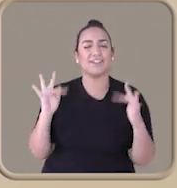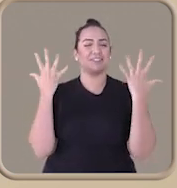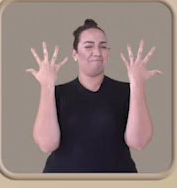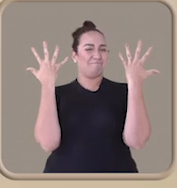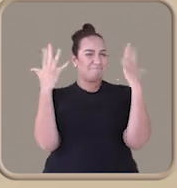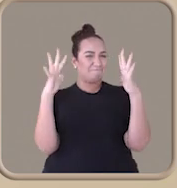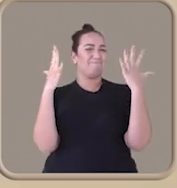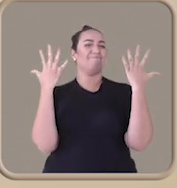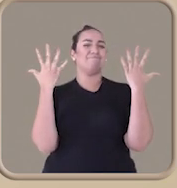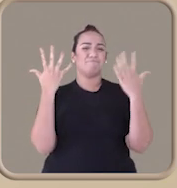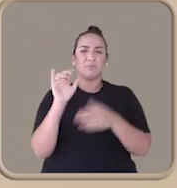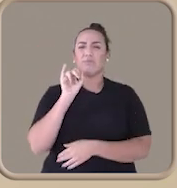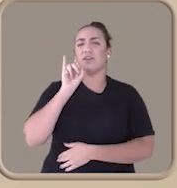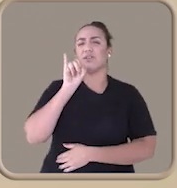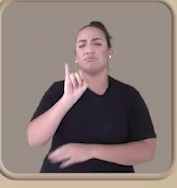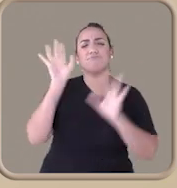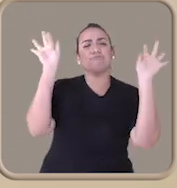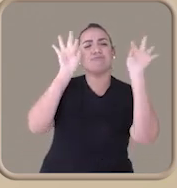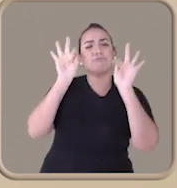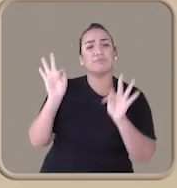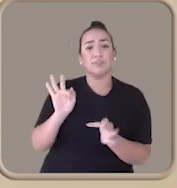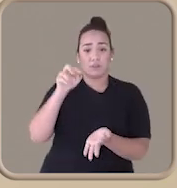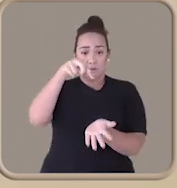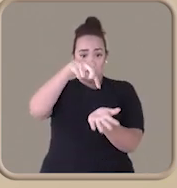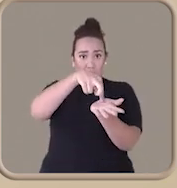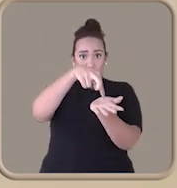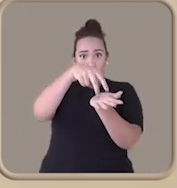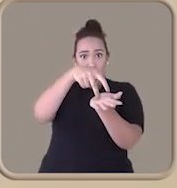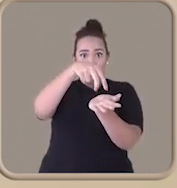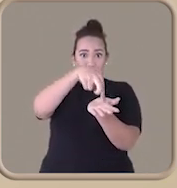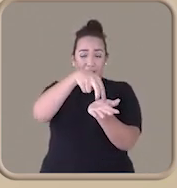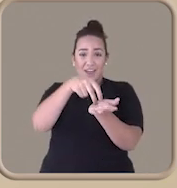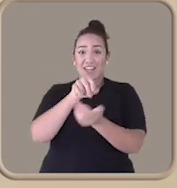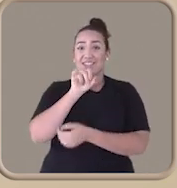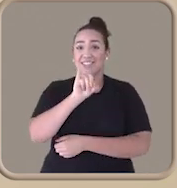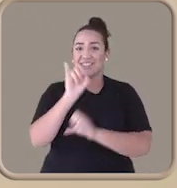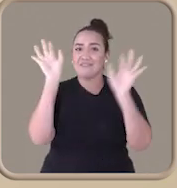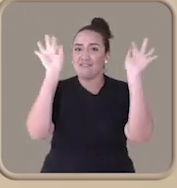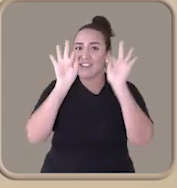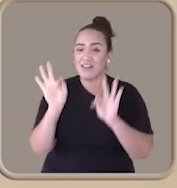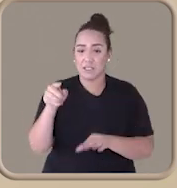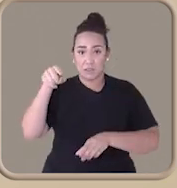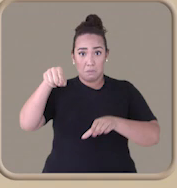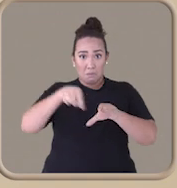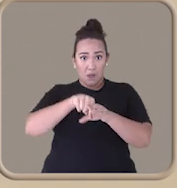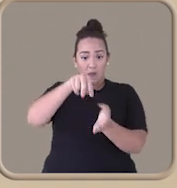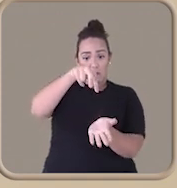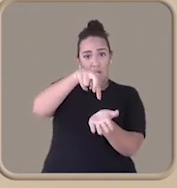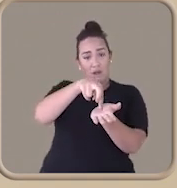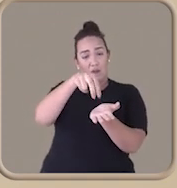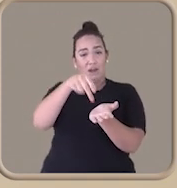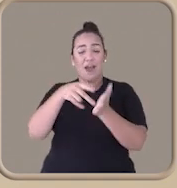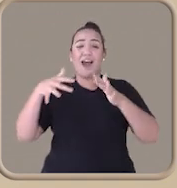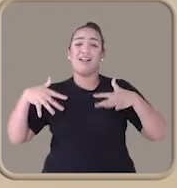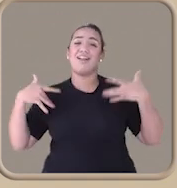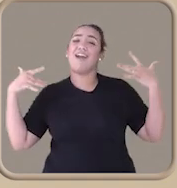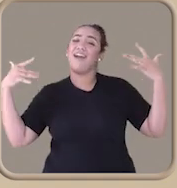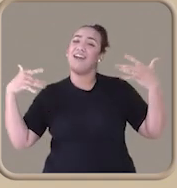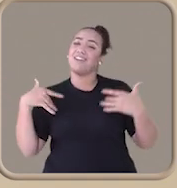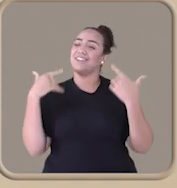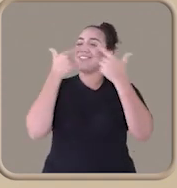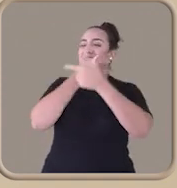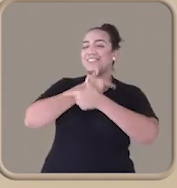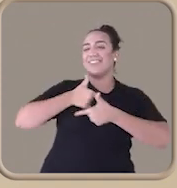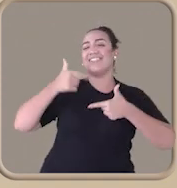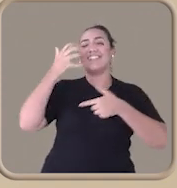está feliz bate palmas. Quem está feliz bate os pés. Quem está feliz bate os pés. Alegria